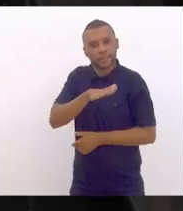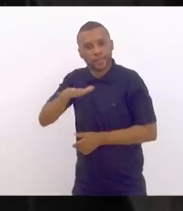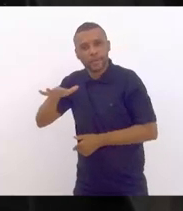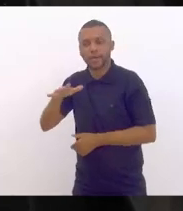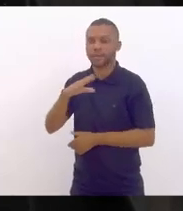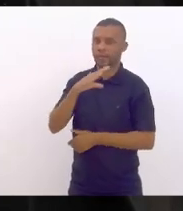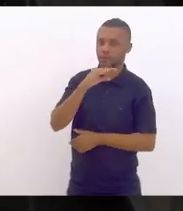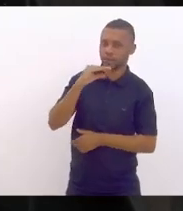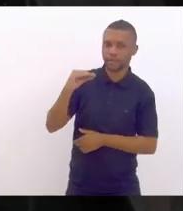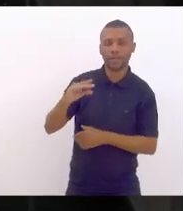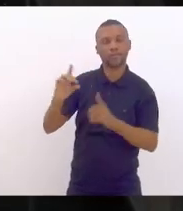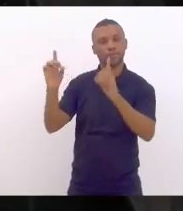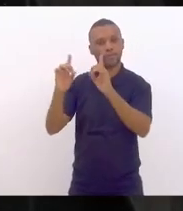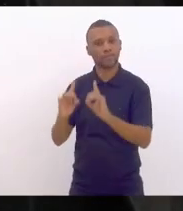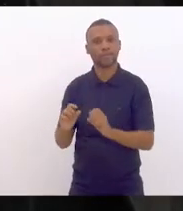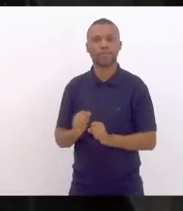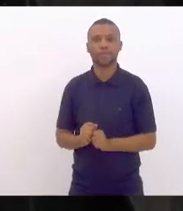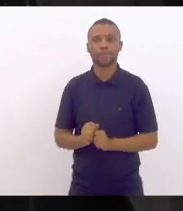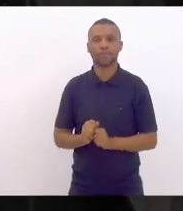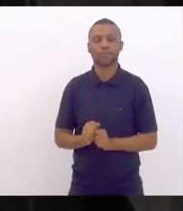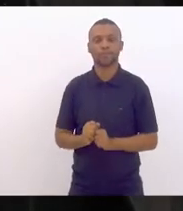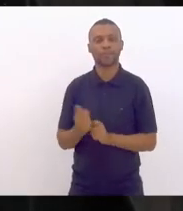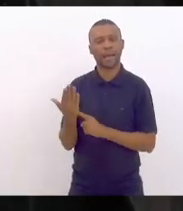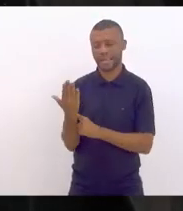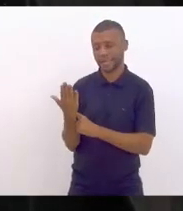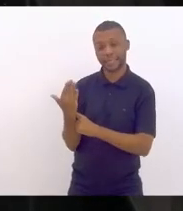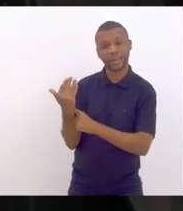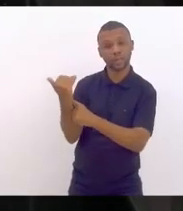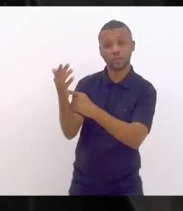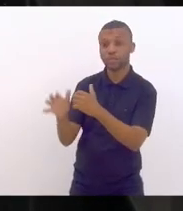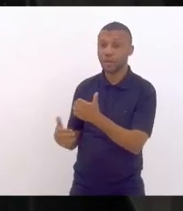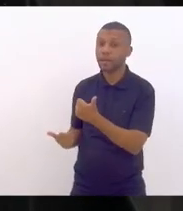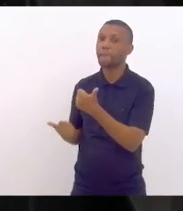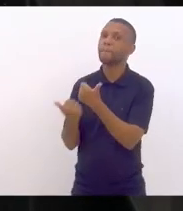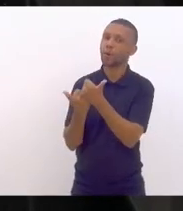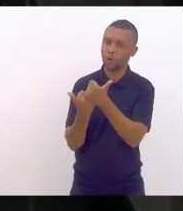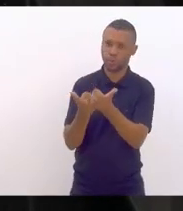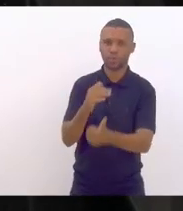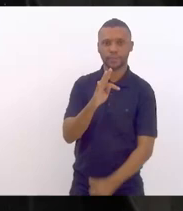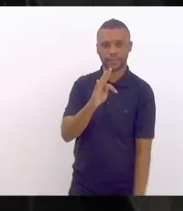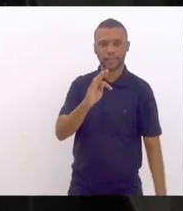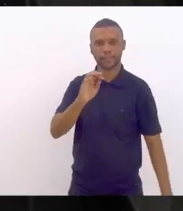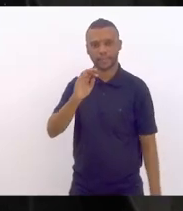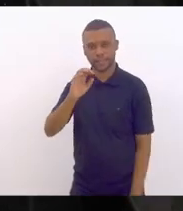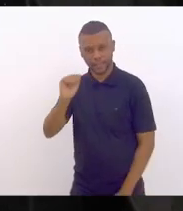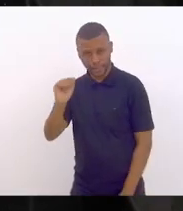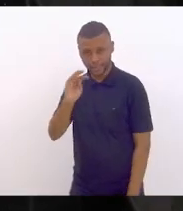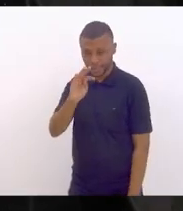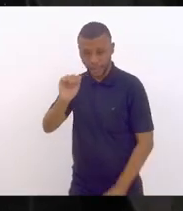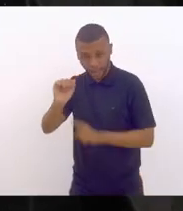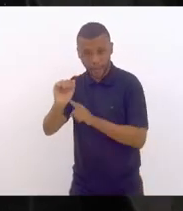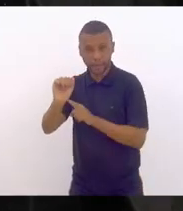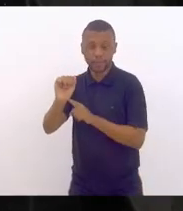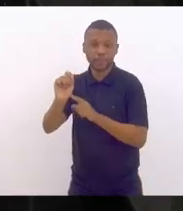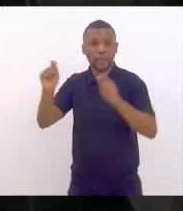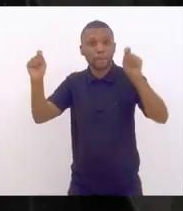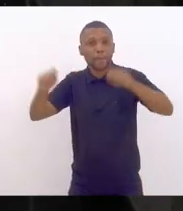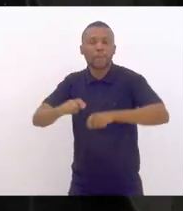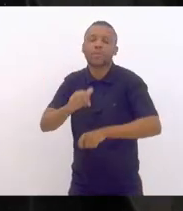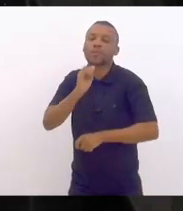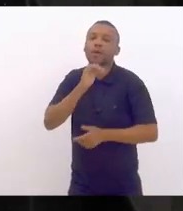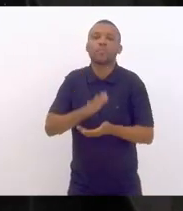com deficiência as tecnologias ditas assistivas que possibilitam por exemplo que as pessoas surdas